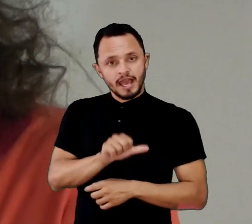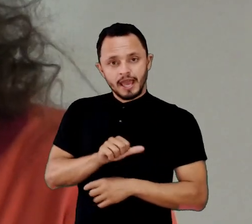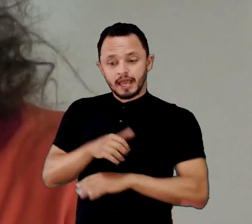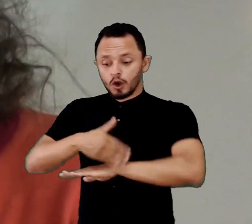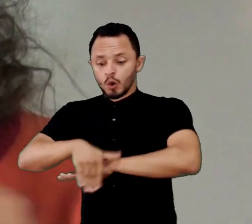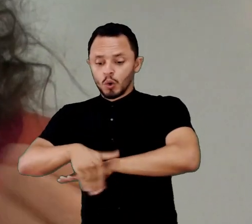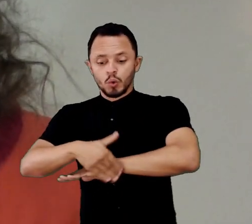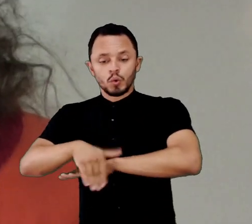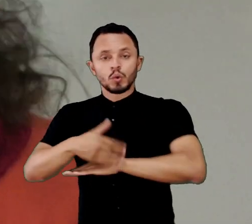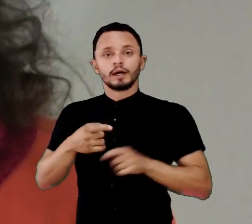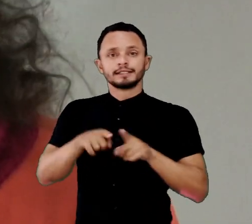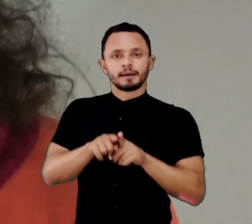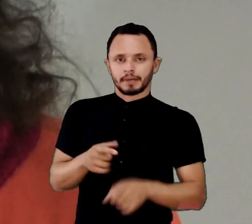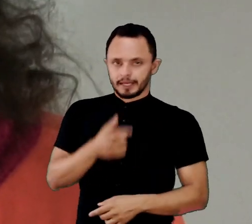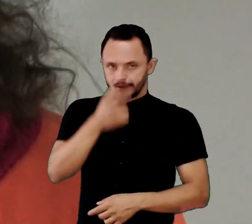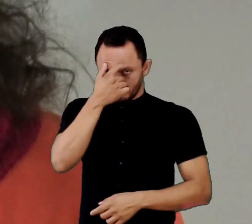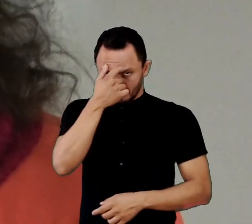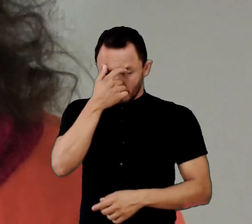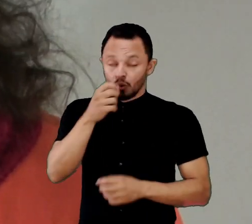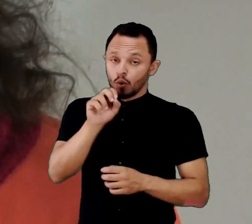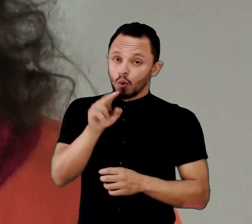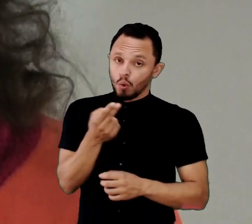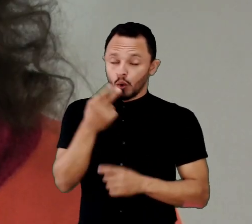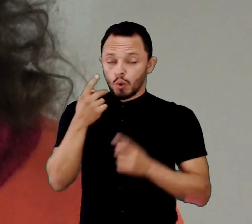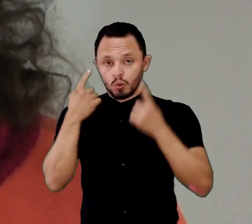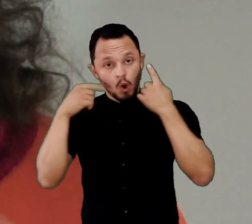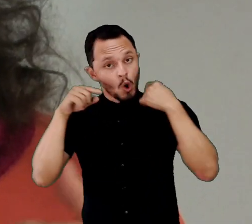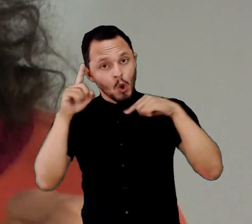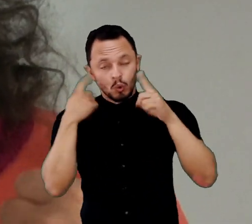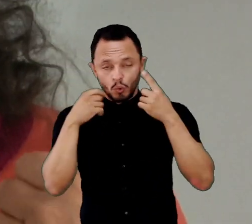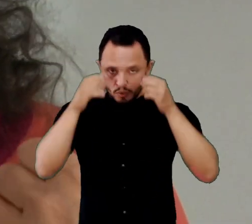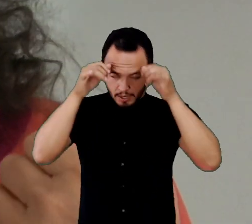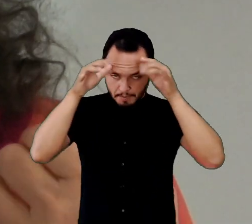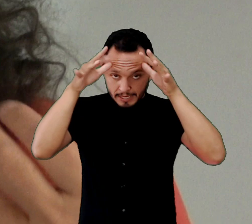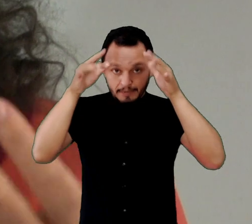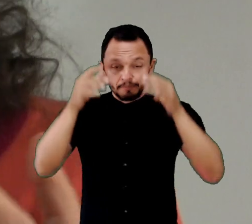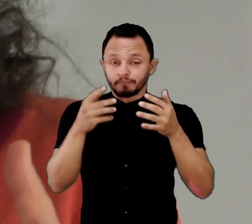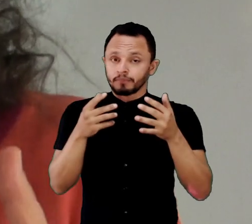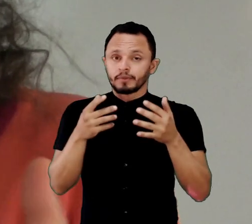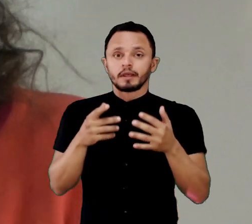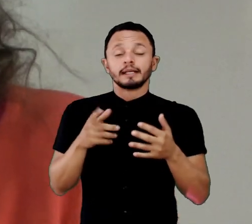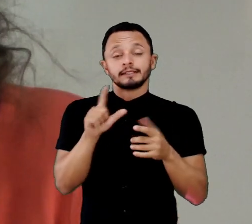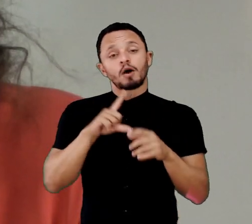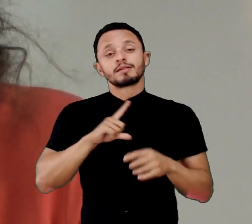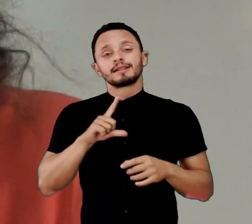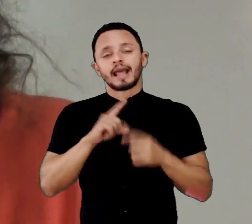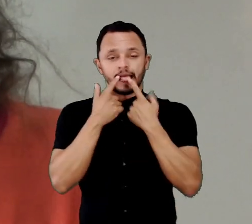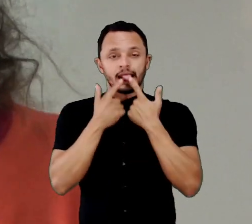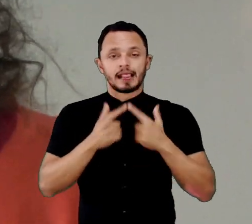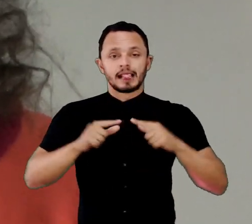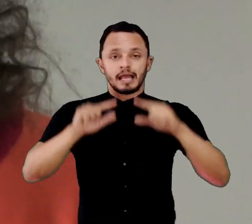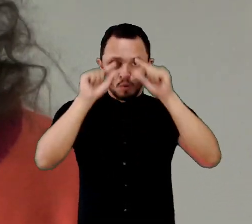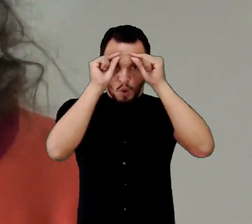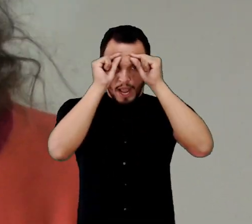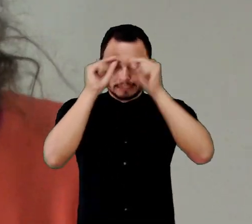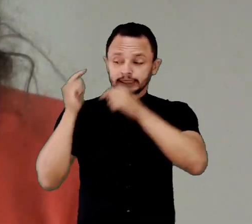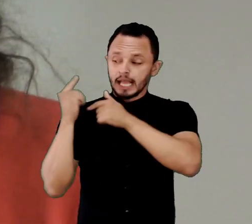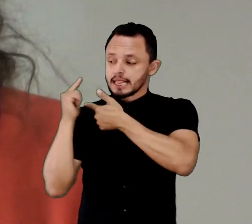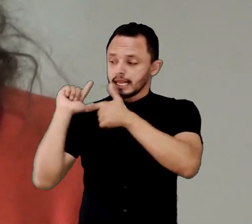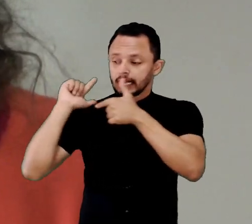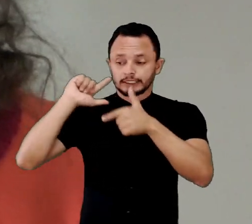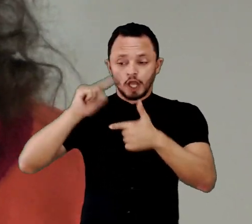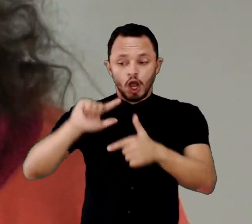da sanidade, da loucura. Enfim, é um espetáculo que traz linguagens tradicionais, mas é um